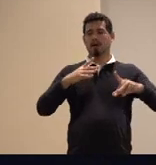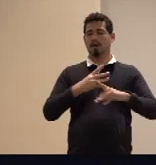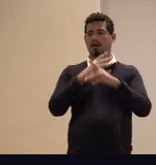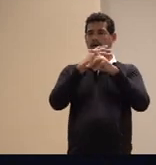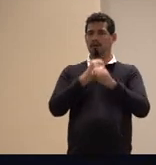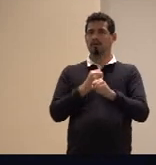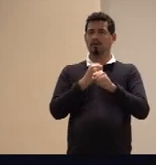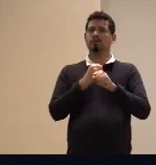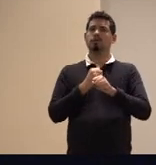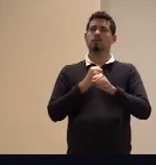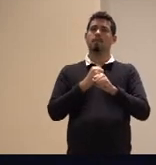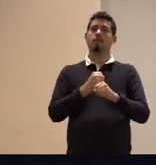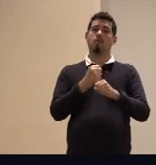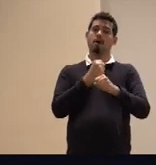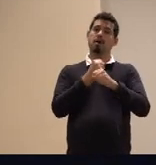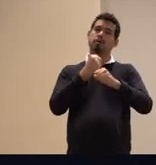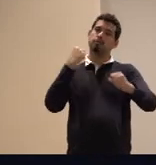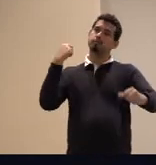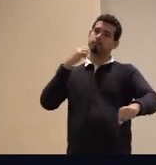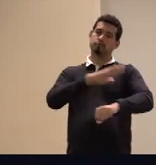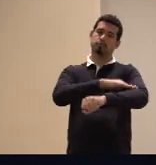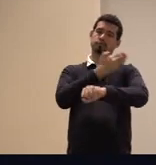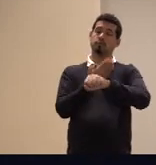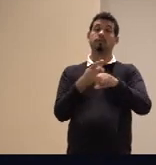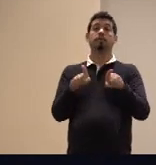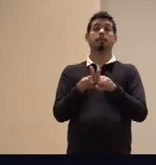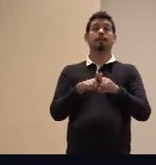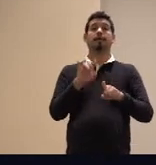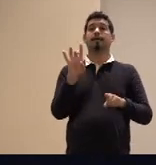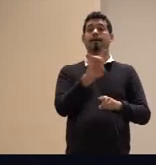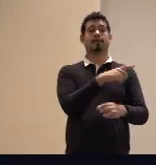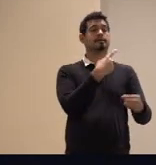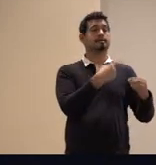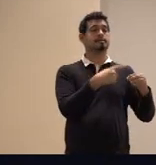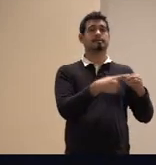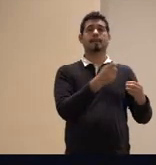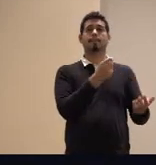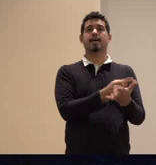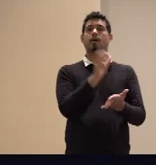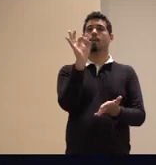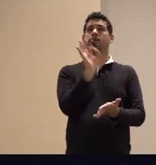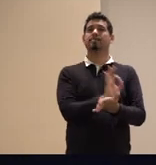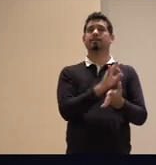ano todo e cada município paga um percentual